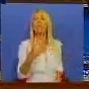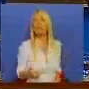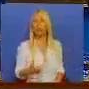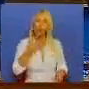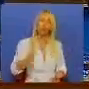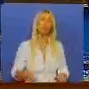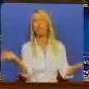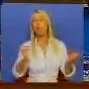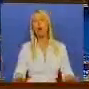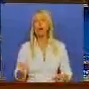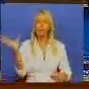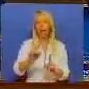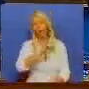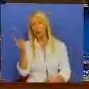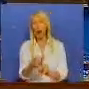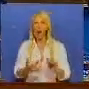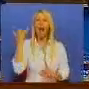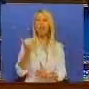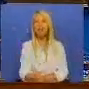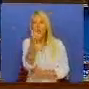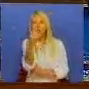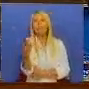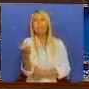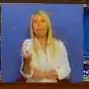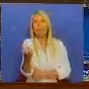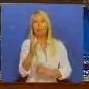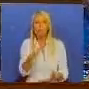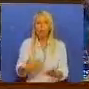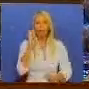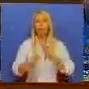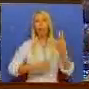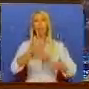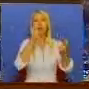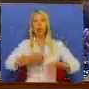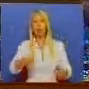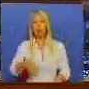vez, mais um ano seguido, um cêntimo na modernização da agricultura em Portugal.